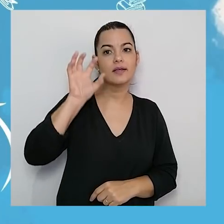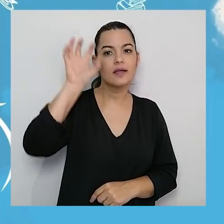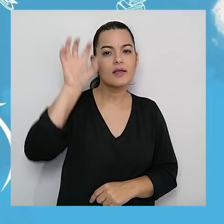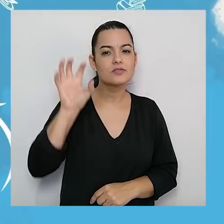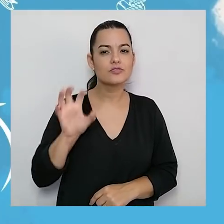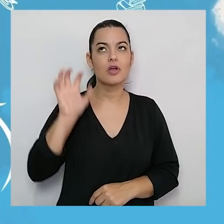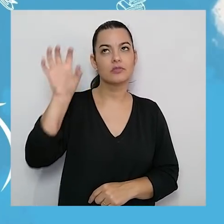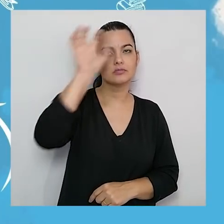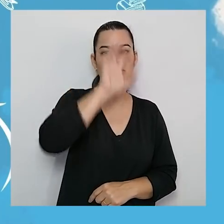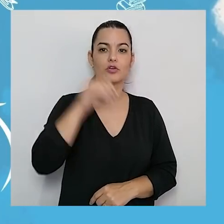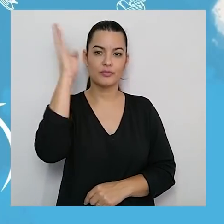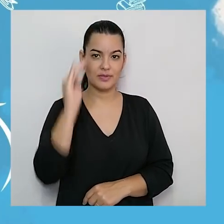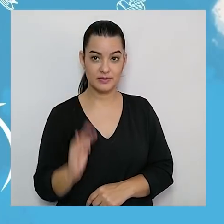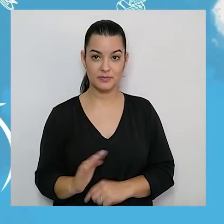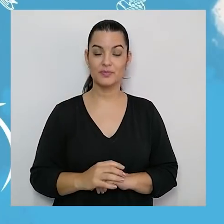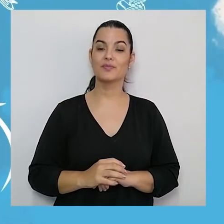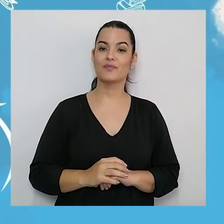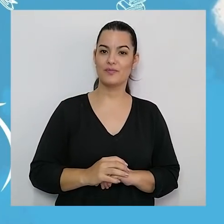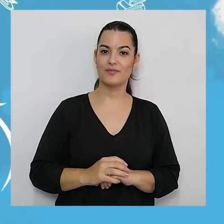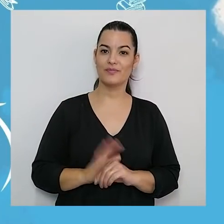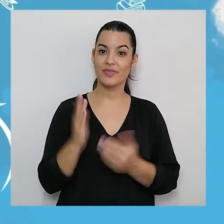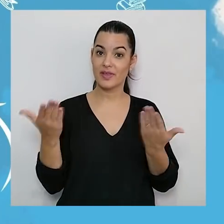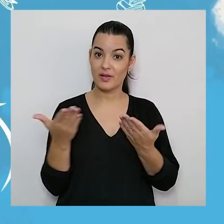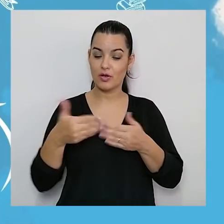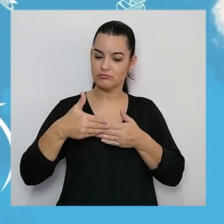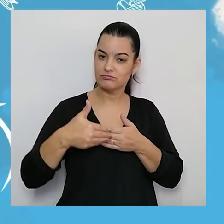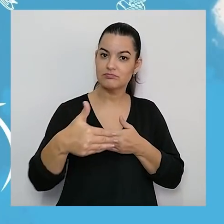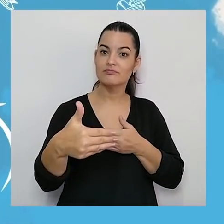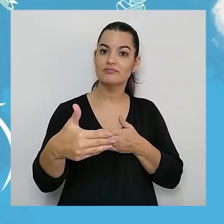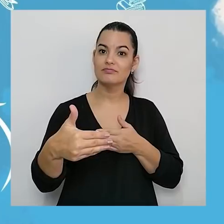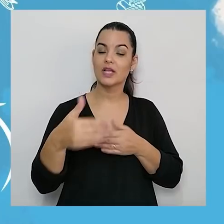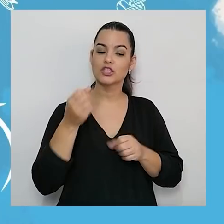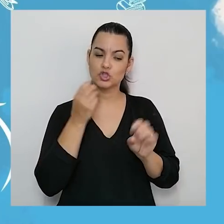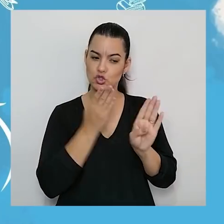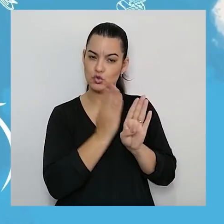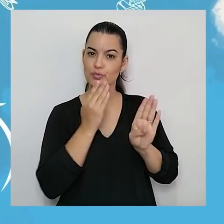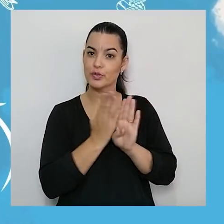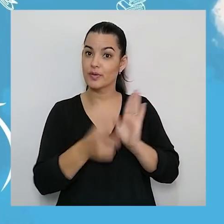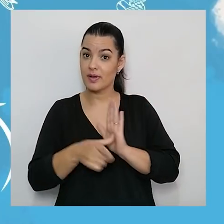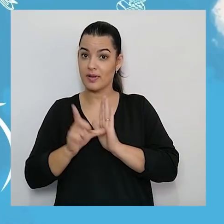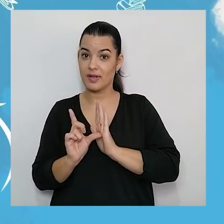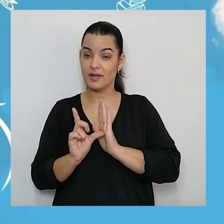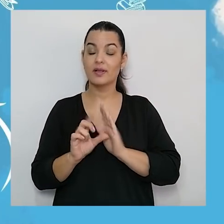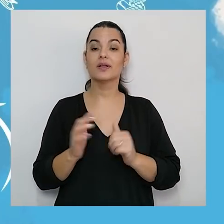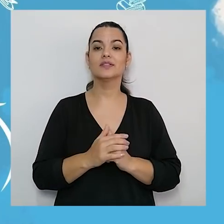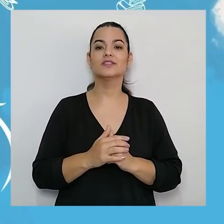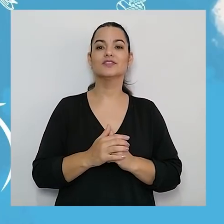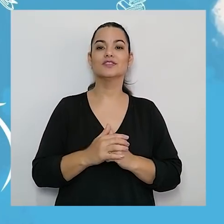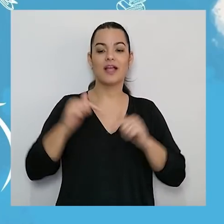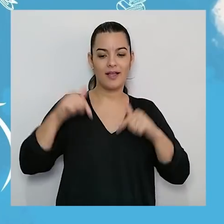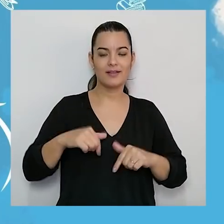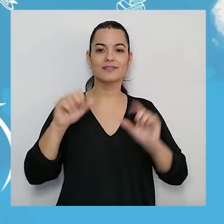nosso país. E aí, a partir agora dessas descobertas que nós fizemos hoje